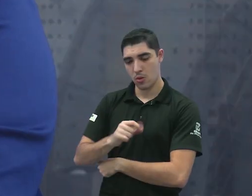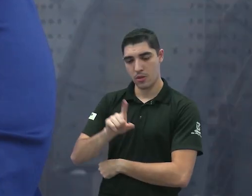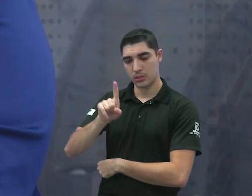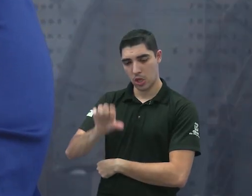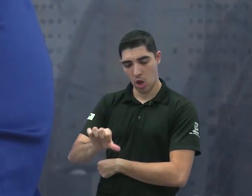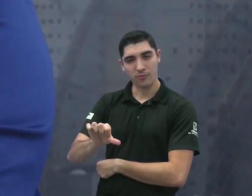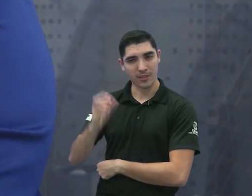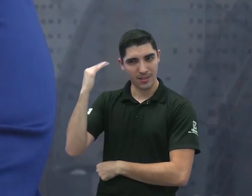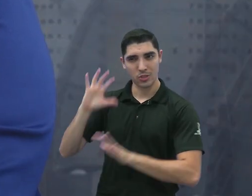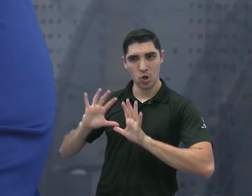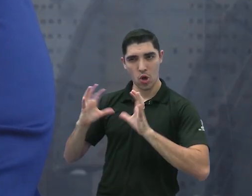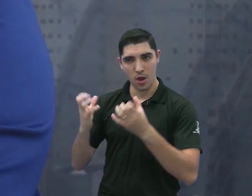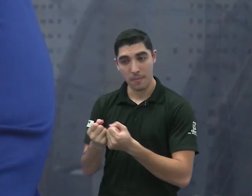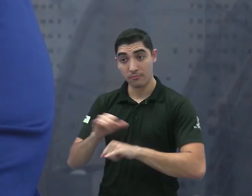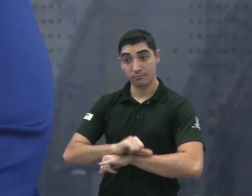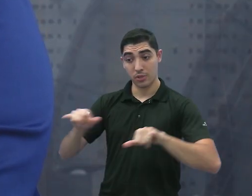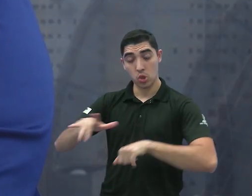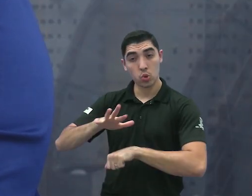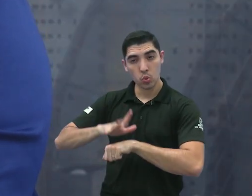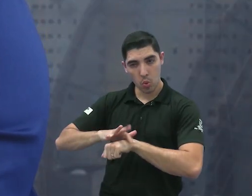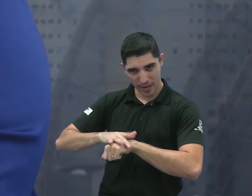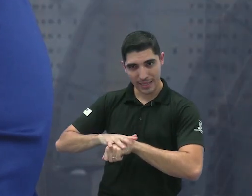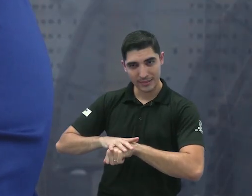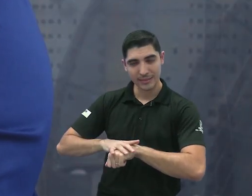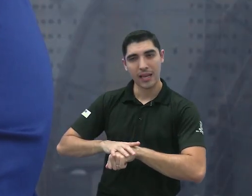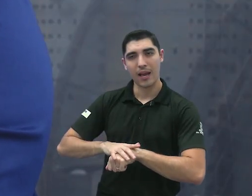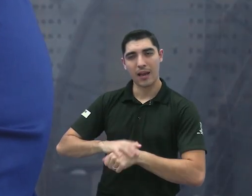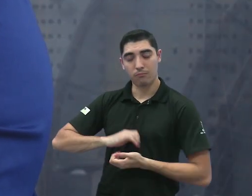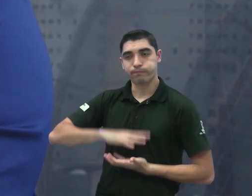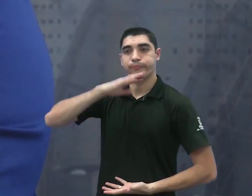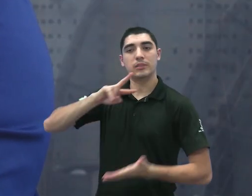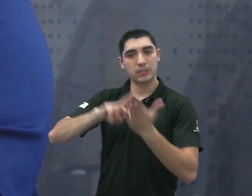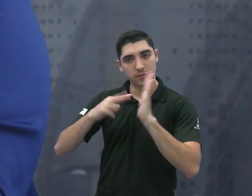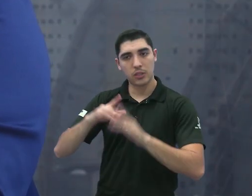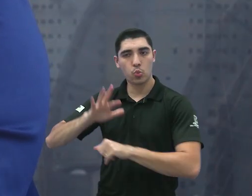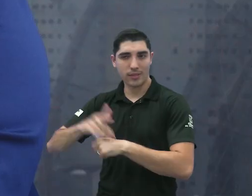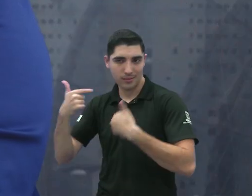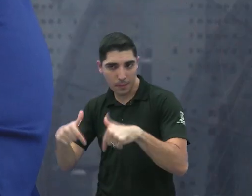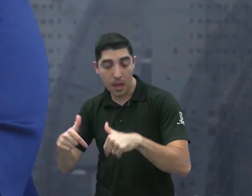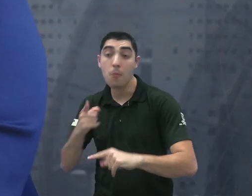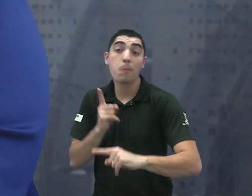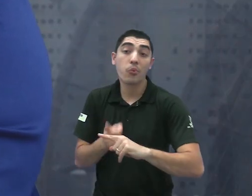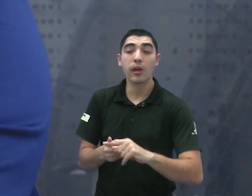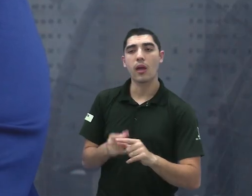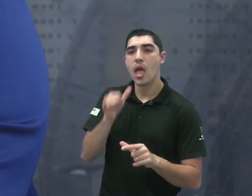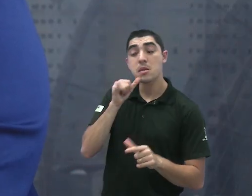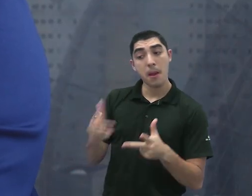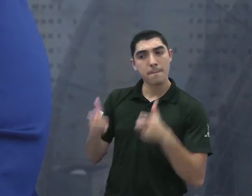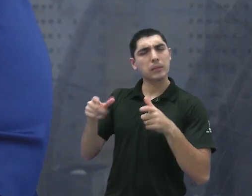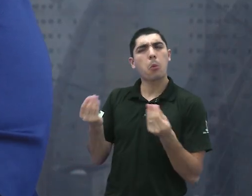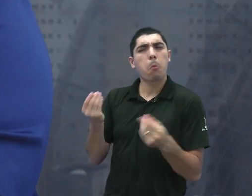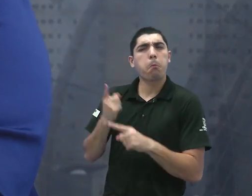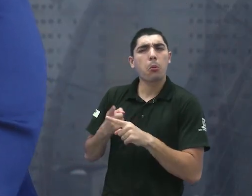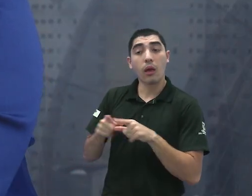né, coloca burnout como uma doença ocupacional, a gente começa a mensurar esses indicadores através dos atestados, dos afastamentos,